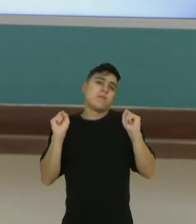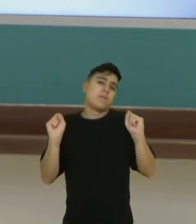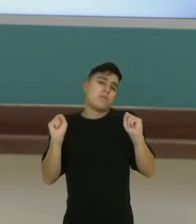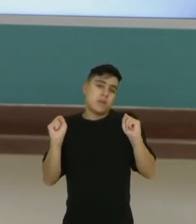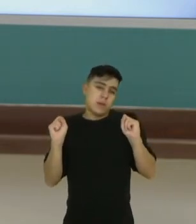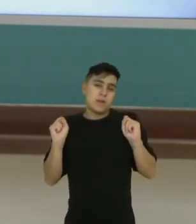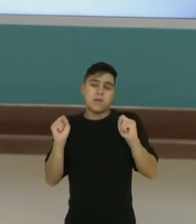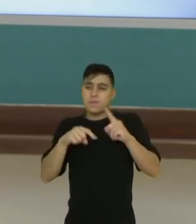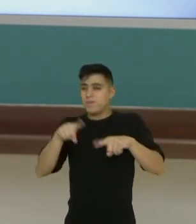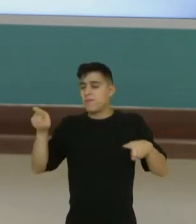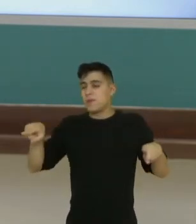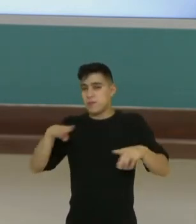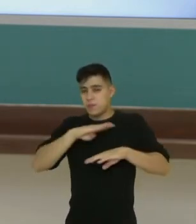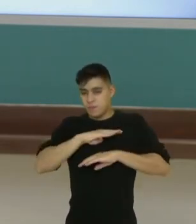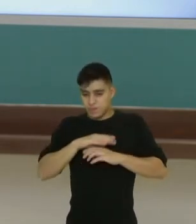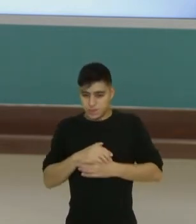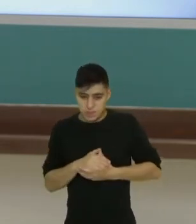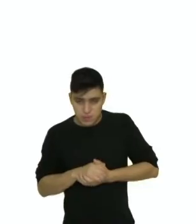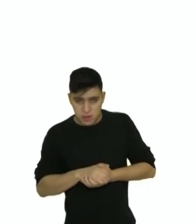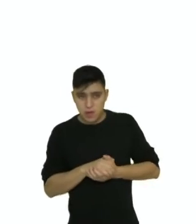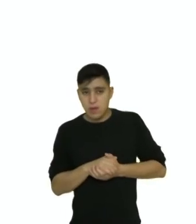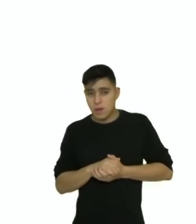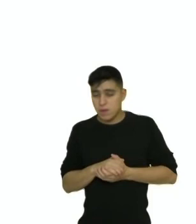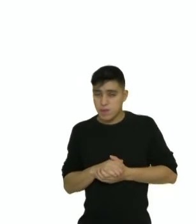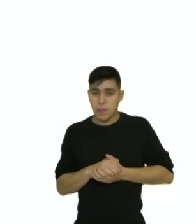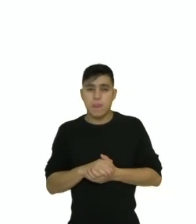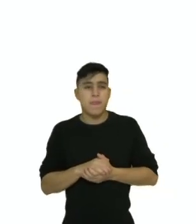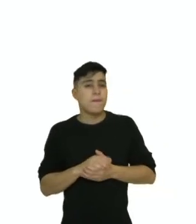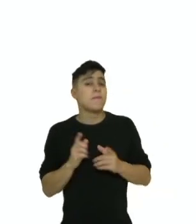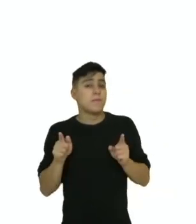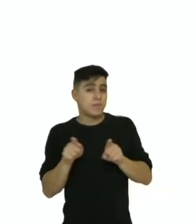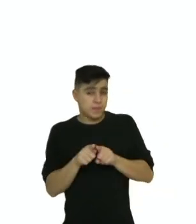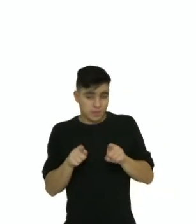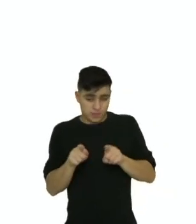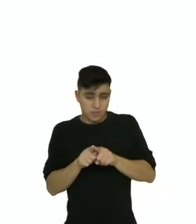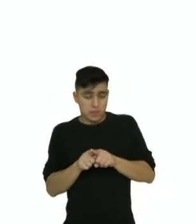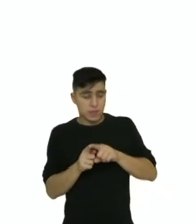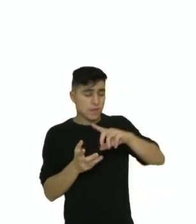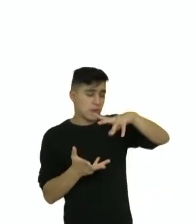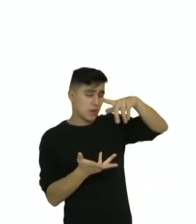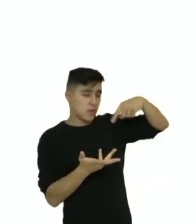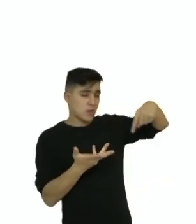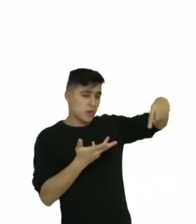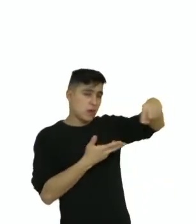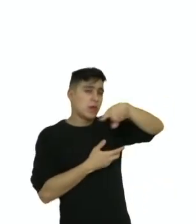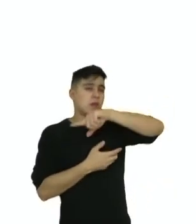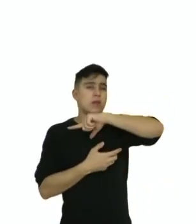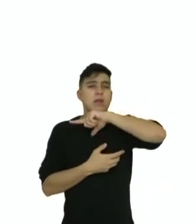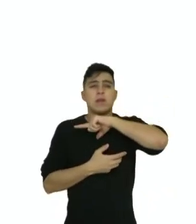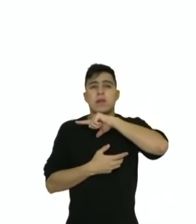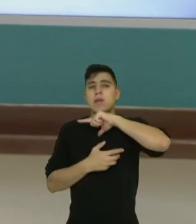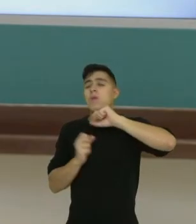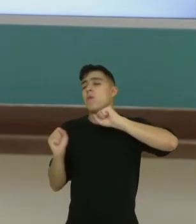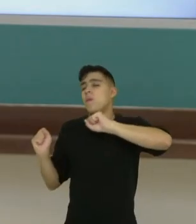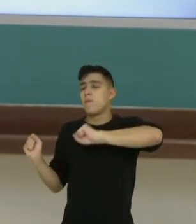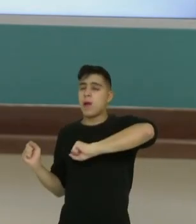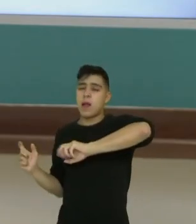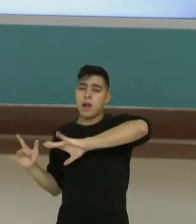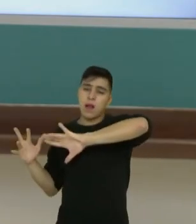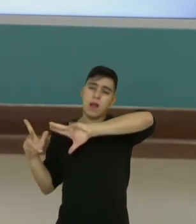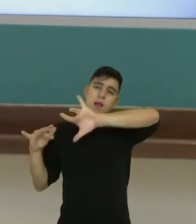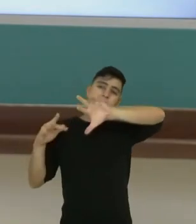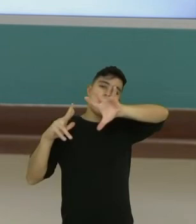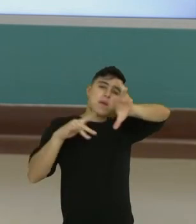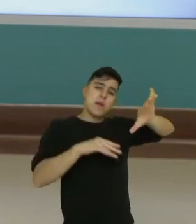variadas situações. Em detrimento disso, não diferente do restante do planeta, nós temos uma migração de